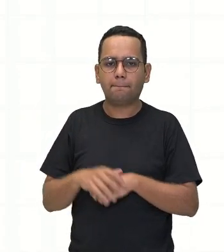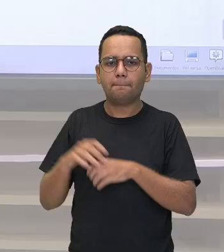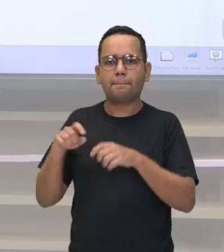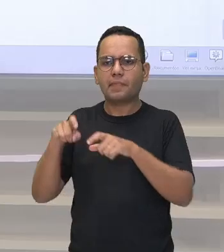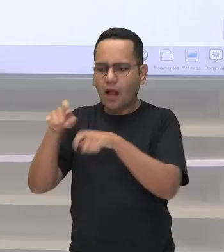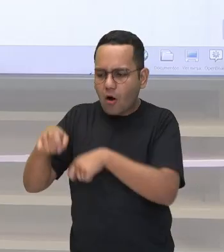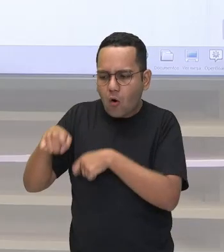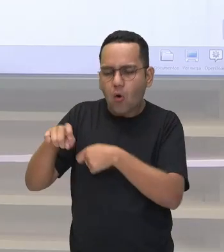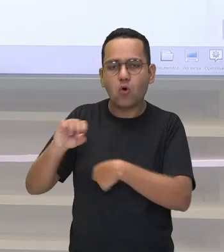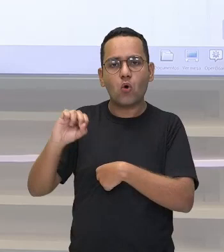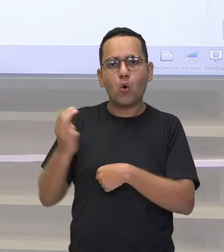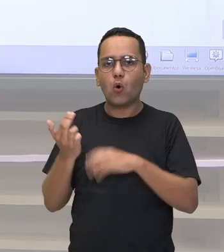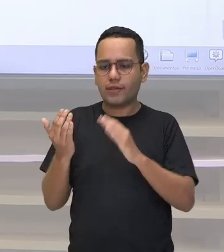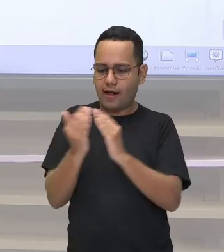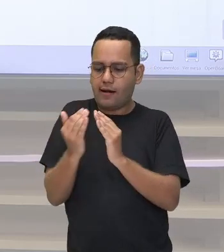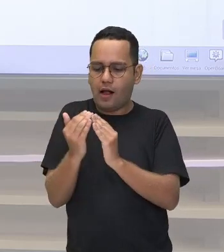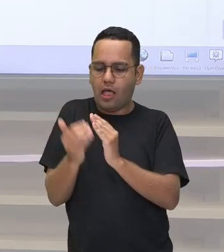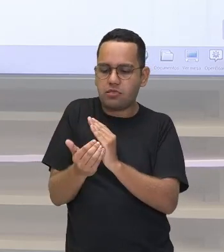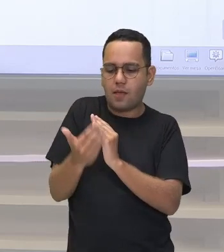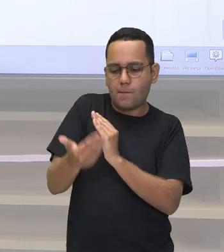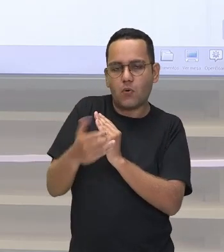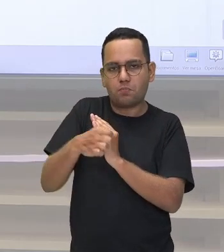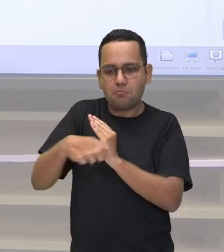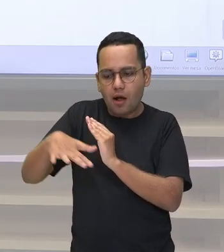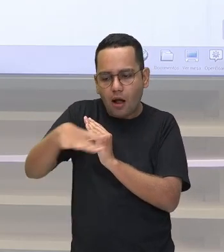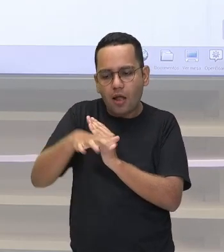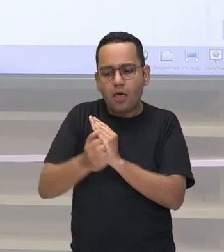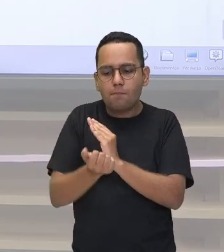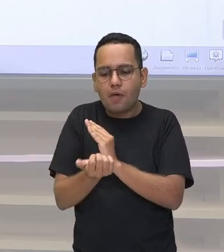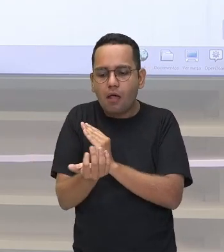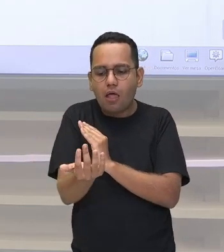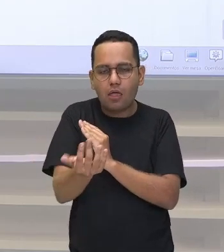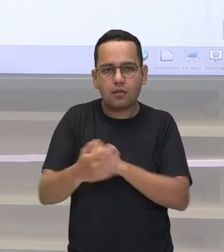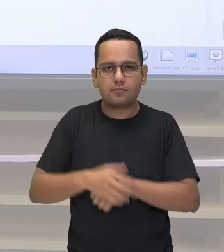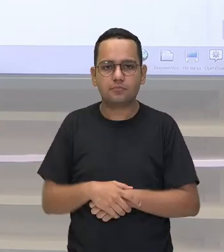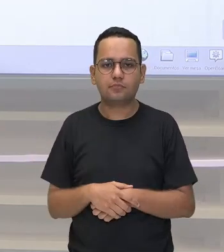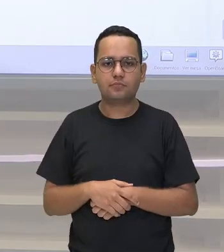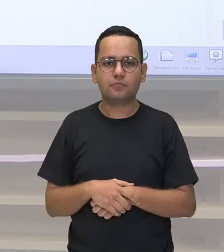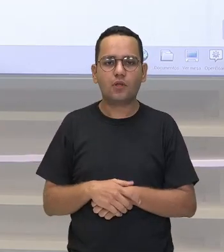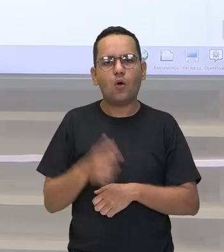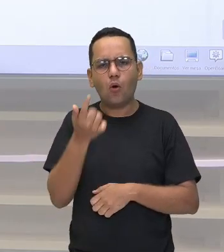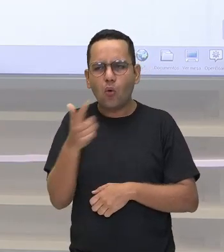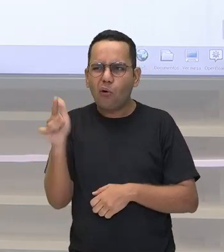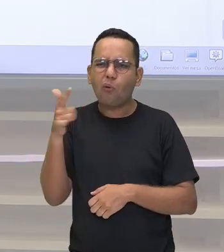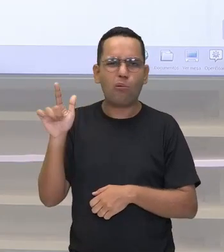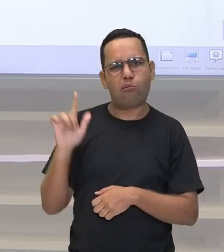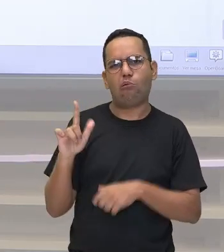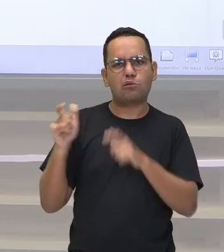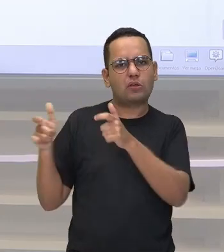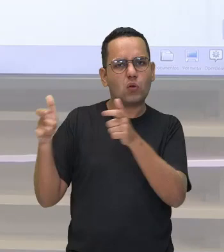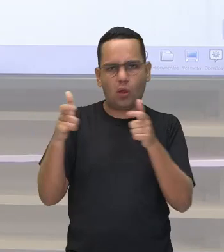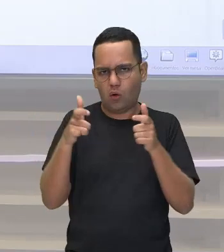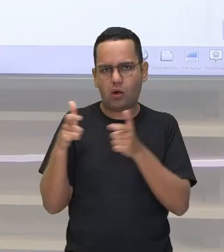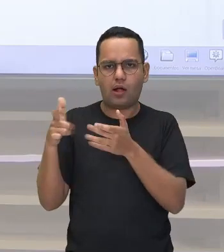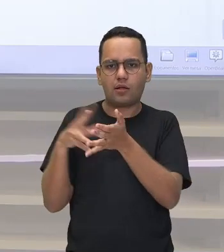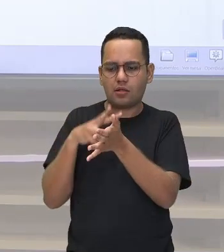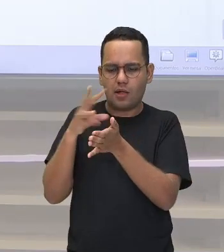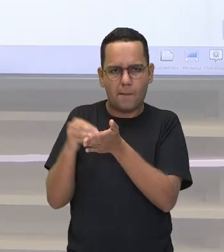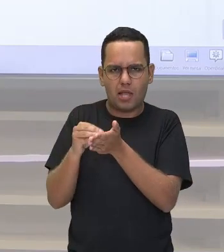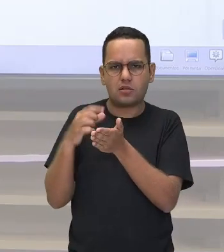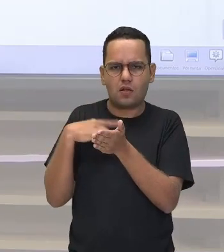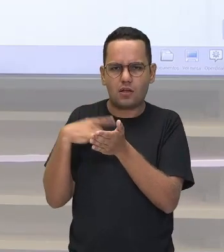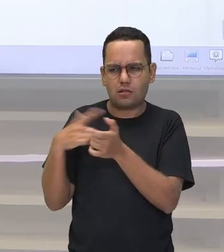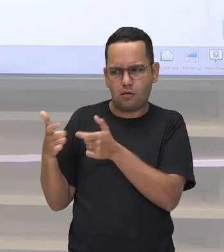de casa, sabe, do roçado que muitos ribeirinhos na Amazônia, em várias regiões, né,